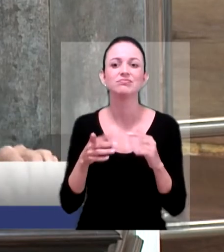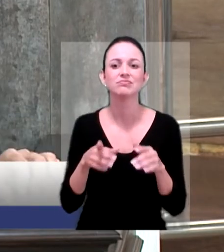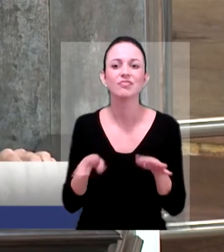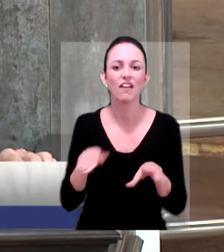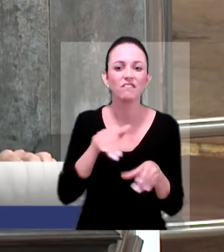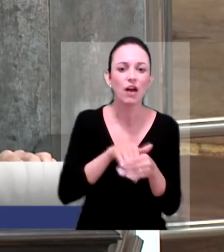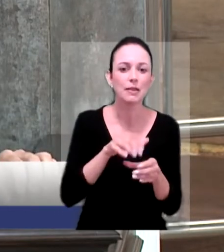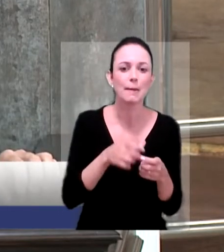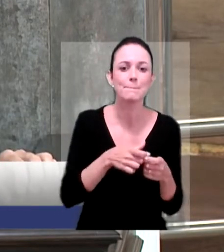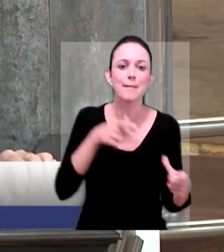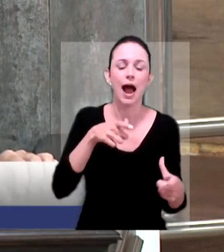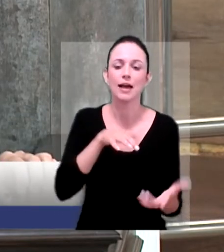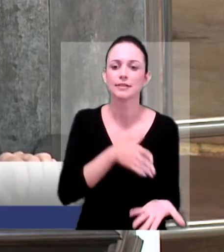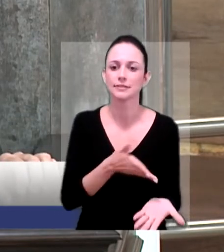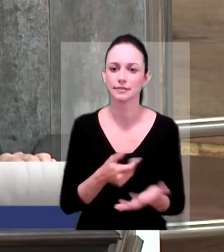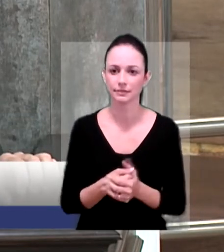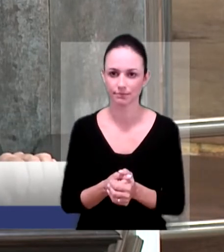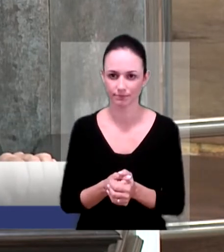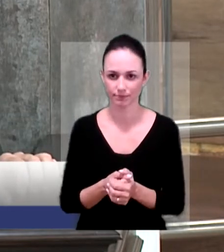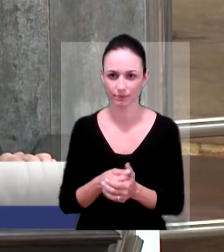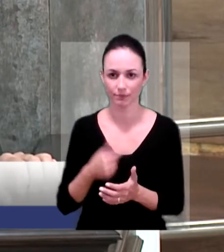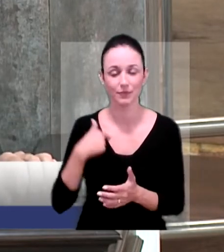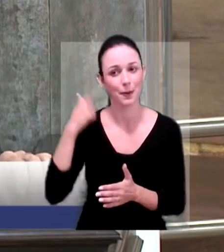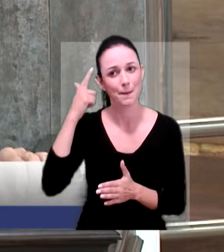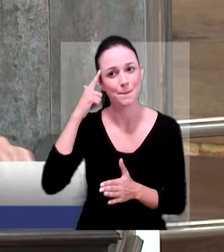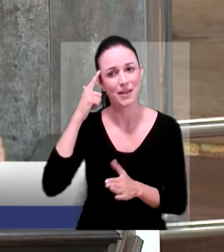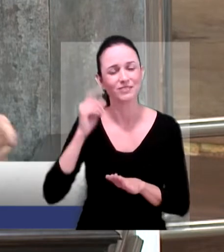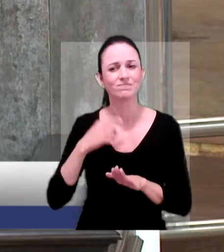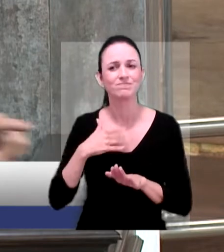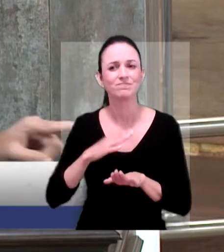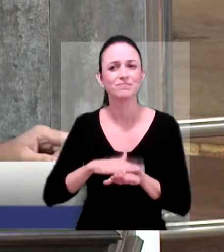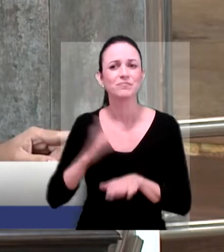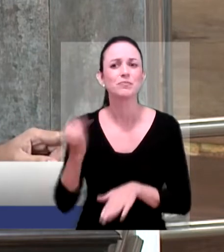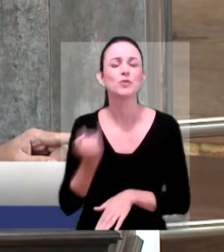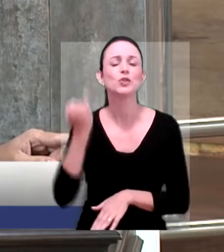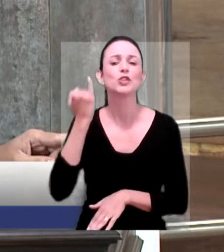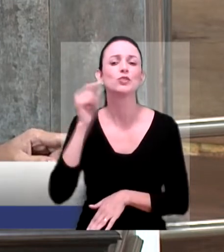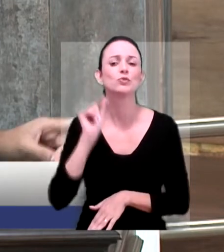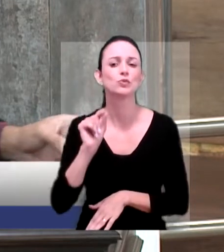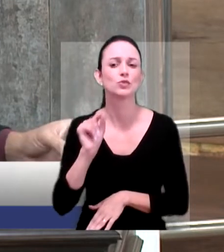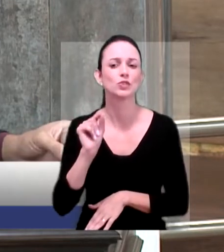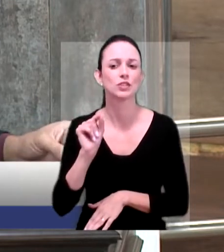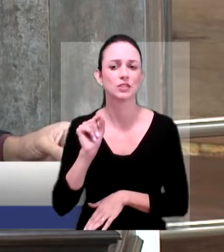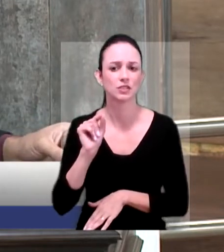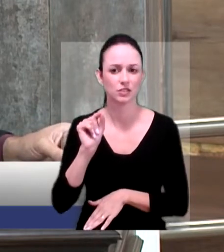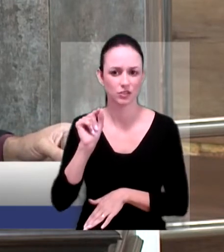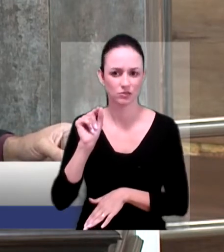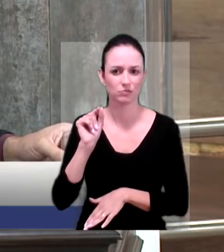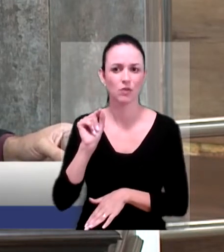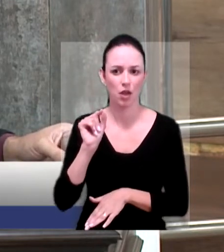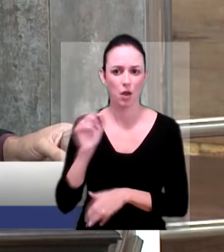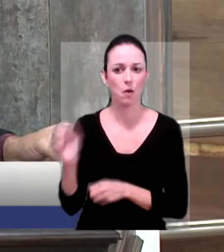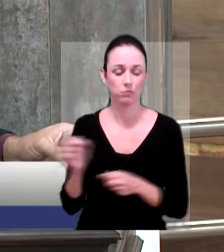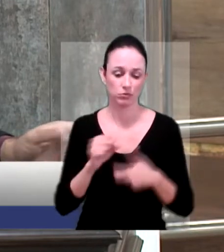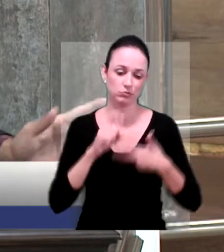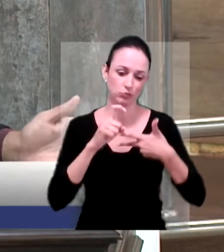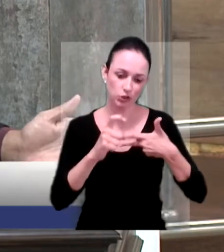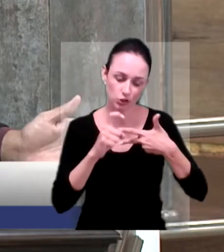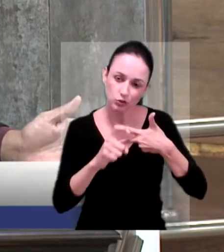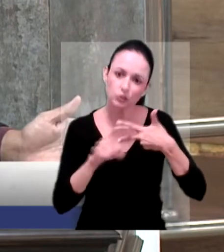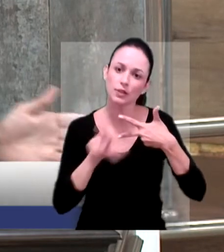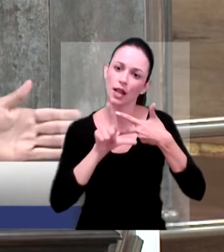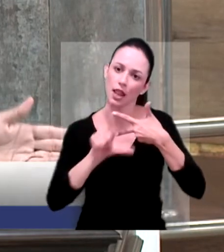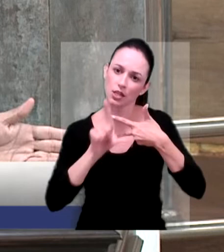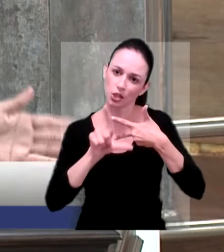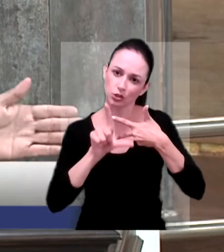por uma convicção de um princípio. O princípio da autonomia dos poderes legislativo e executivo. Nós temos